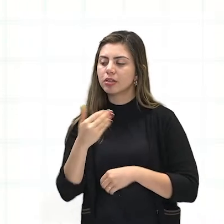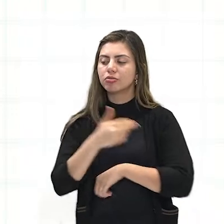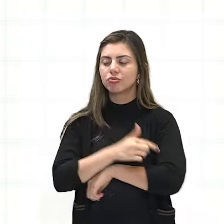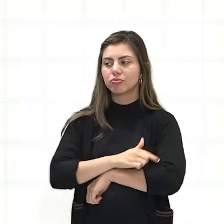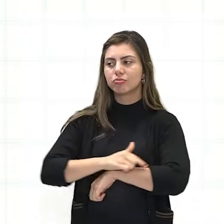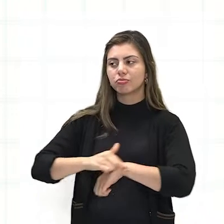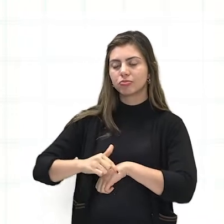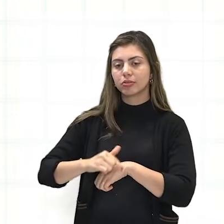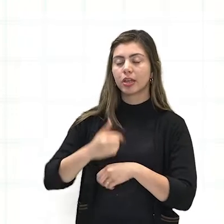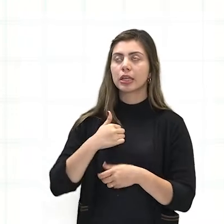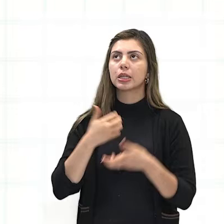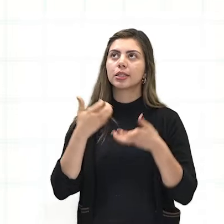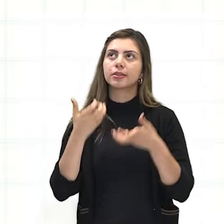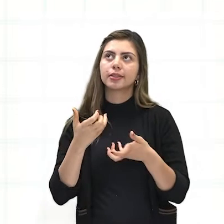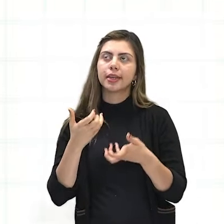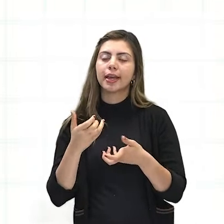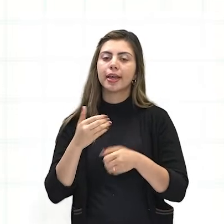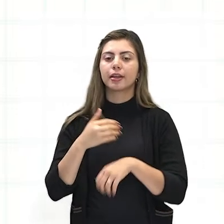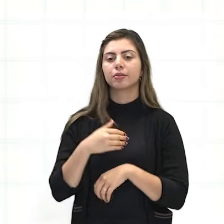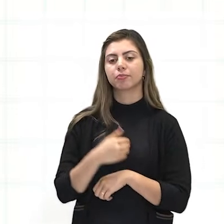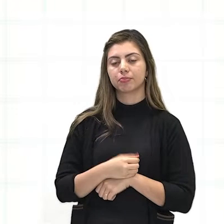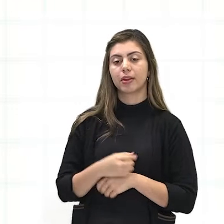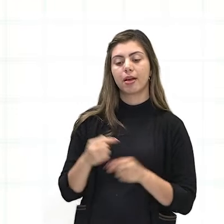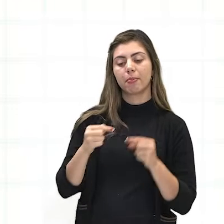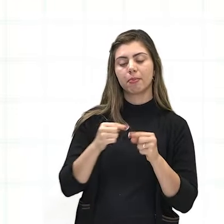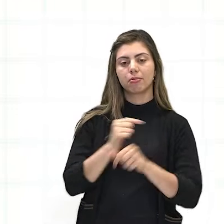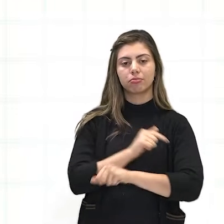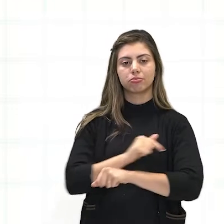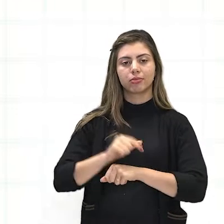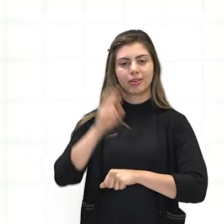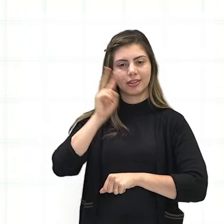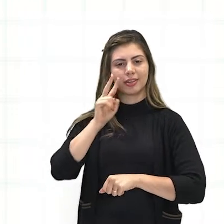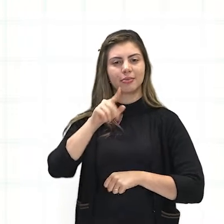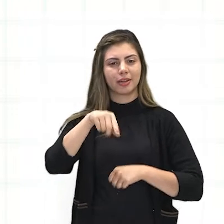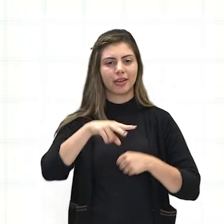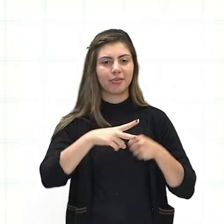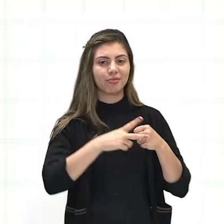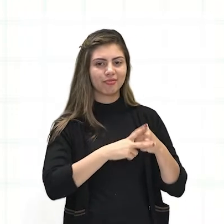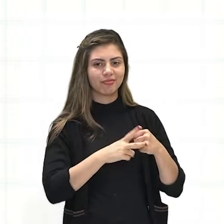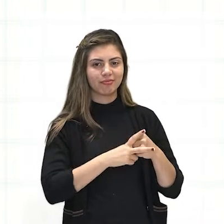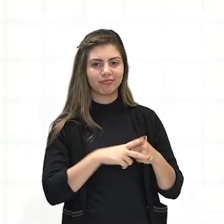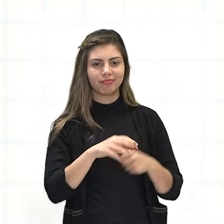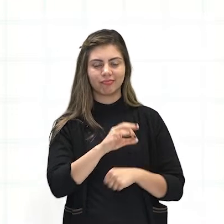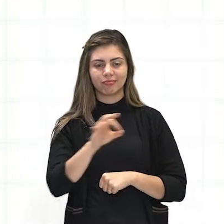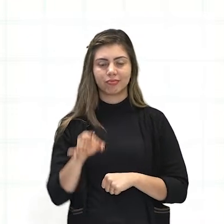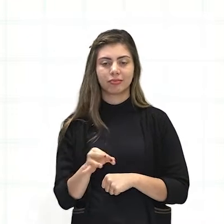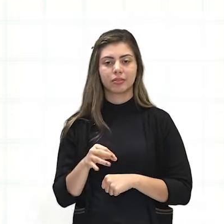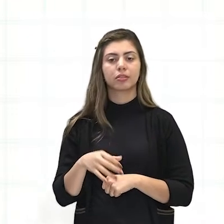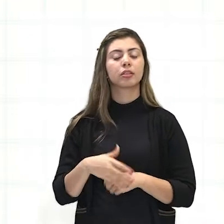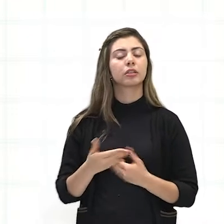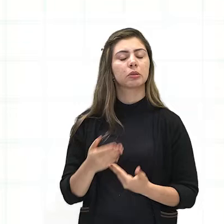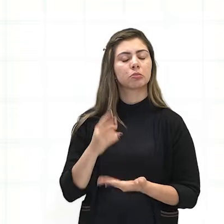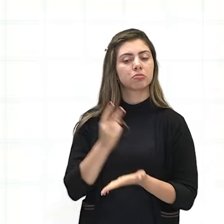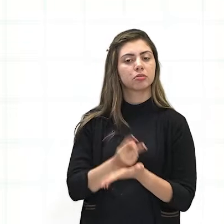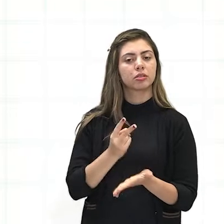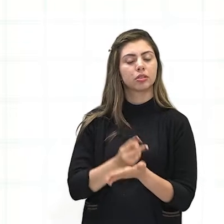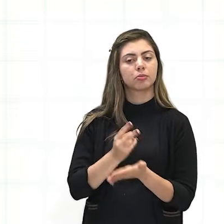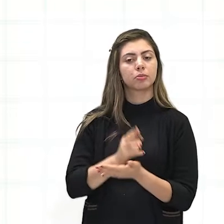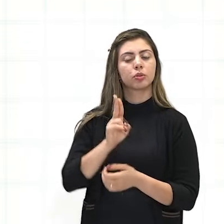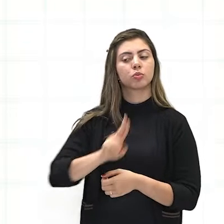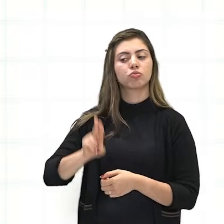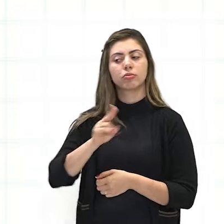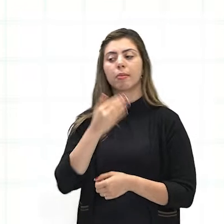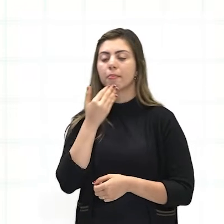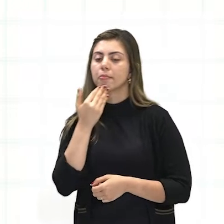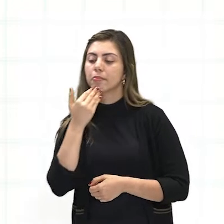educada. Lembre-se que eu acabei de falar, tá? Ele é um verbo modal, tá? E ele é frequentemente utilizado para fazer um